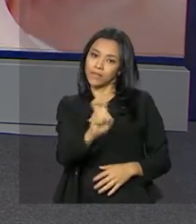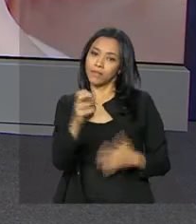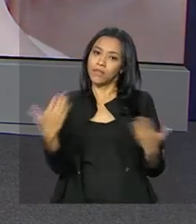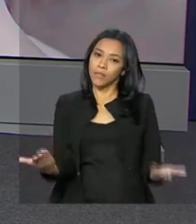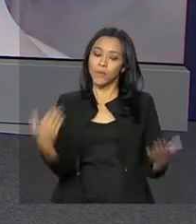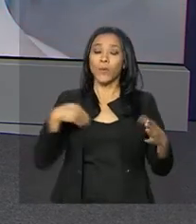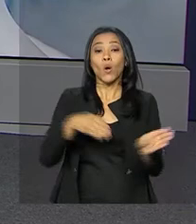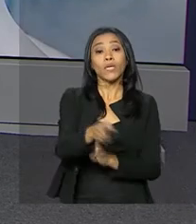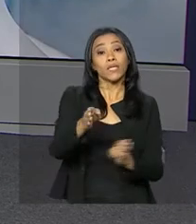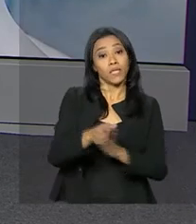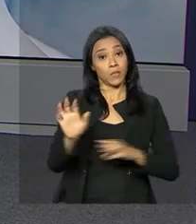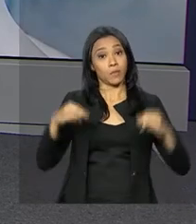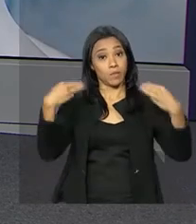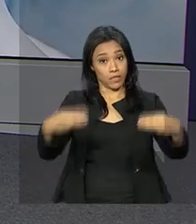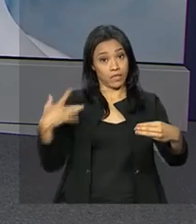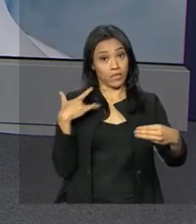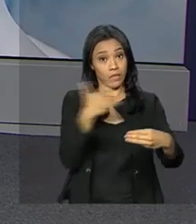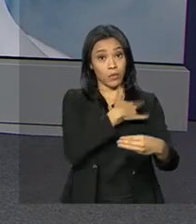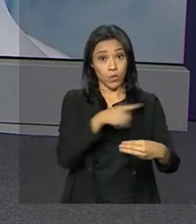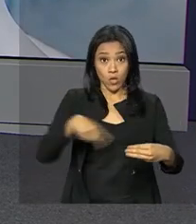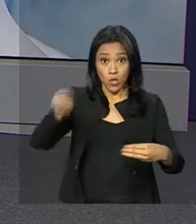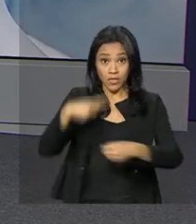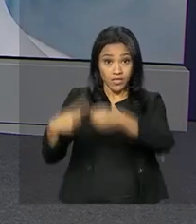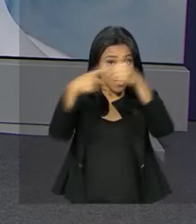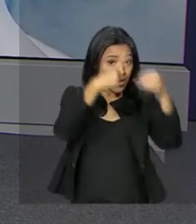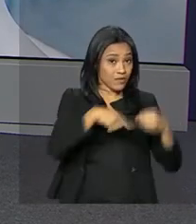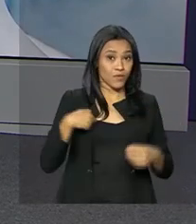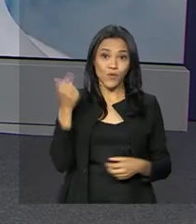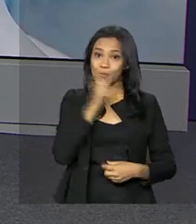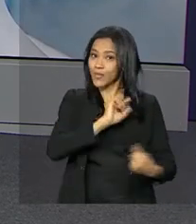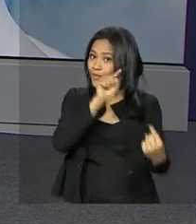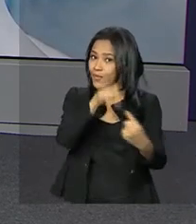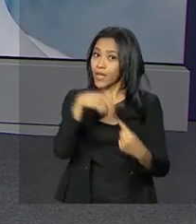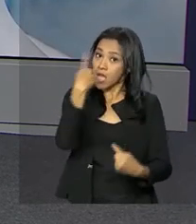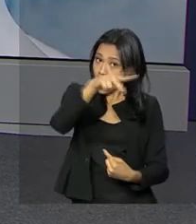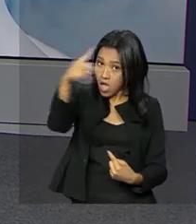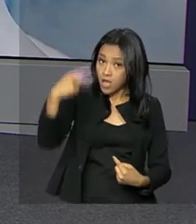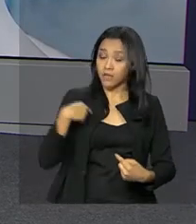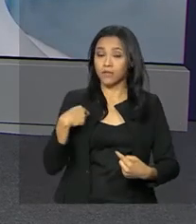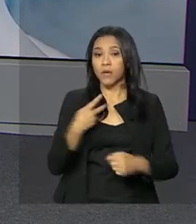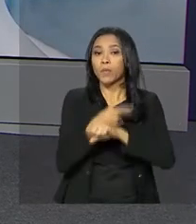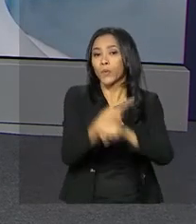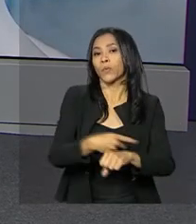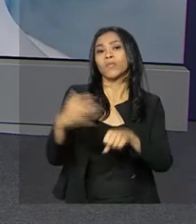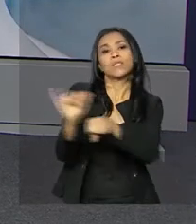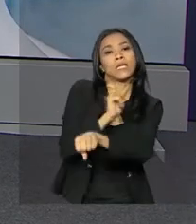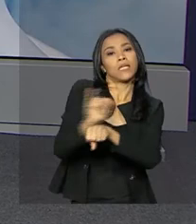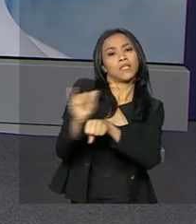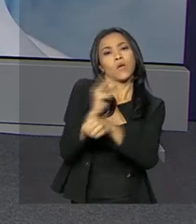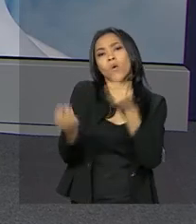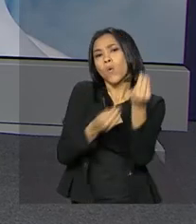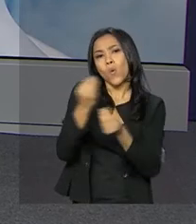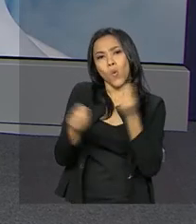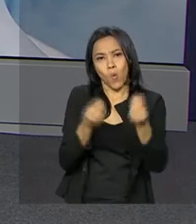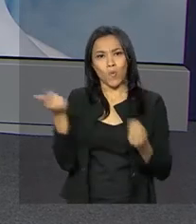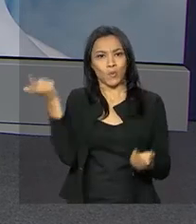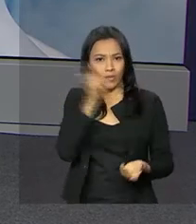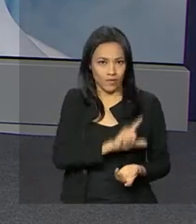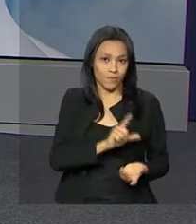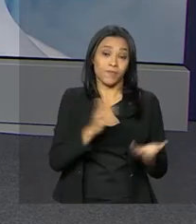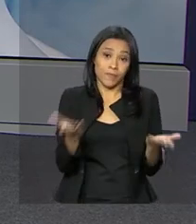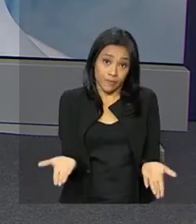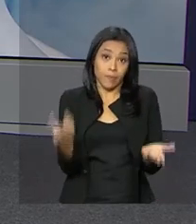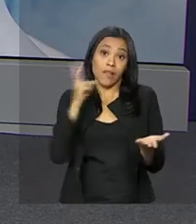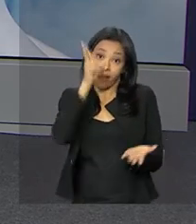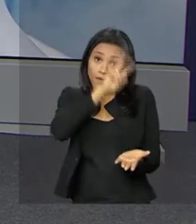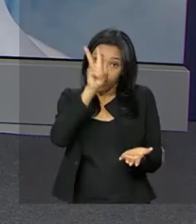orientação do Ministério da Saúde é que os municípios que não alcançaram a meta busquem alternativas para garantir a imunização. A gente lembra que as